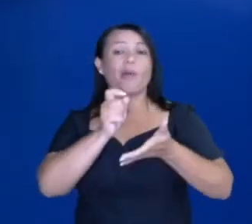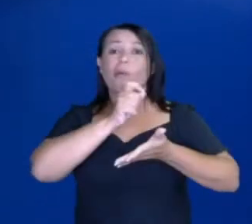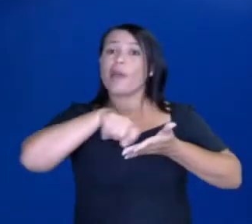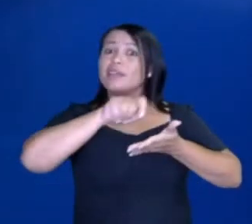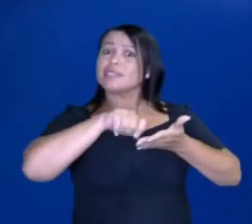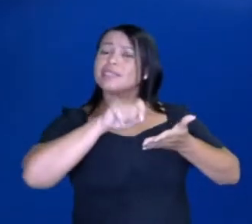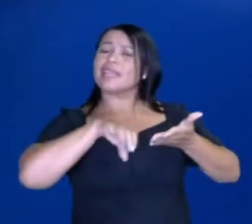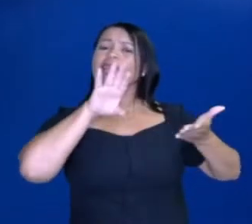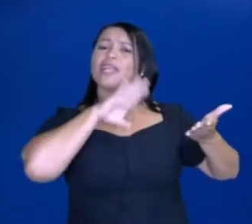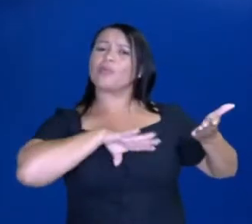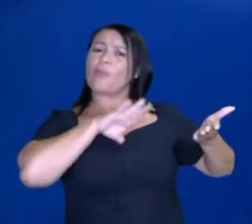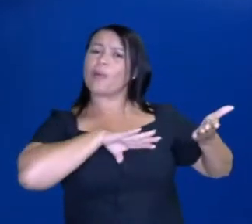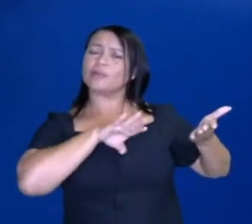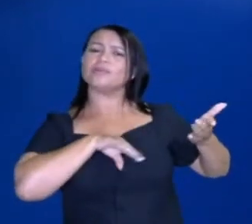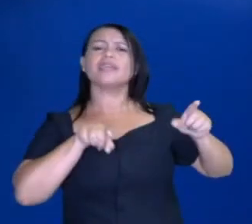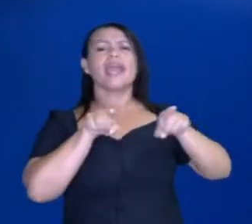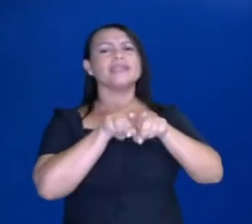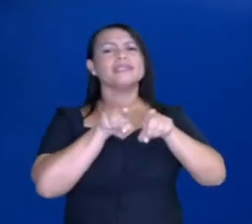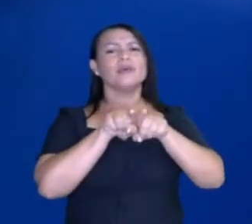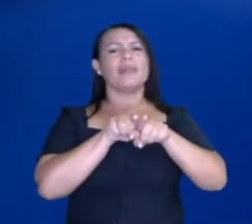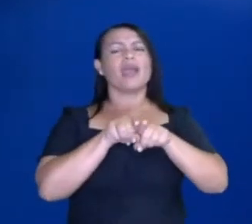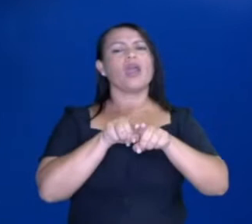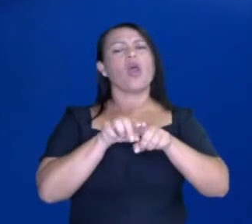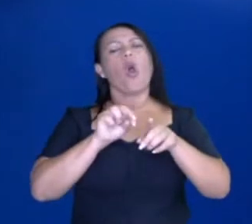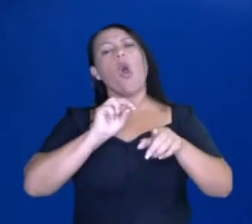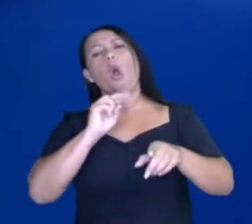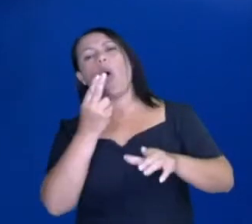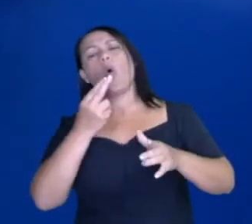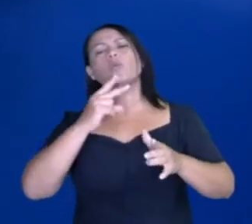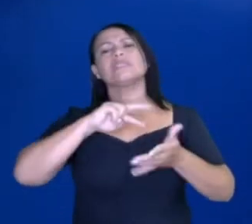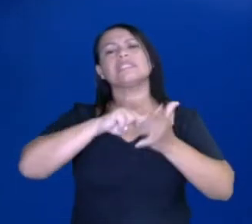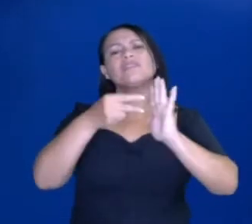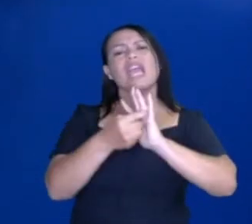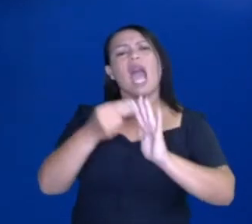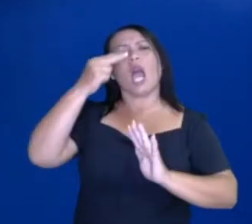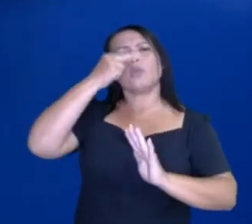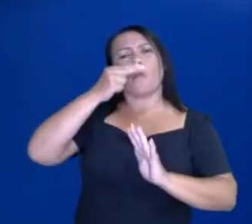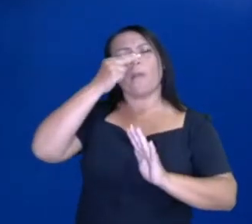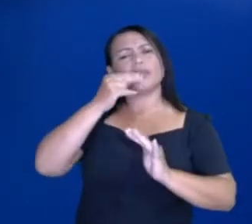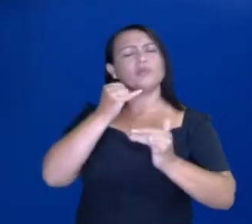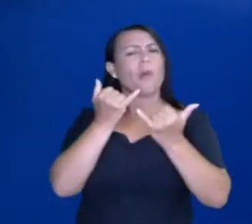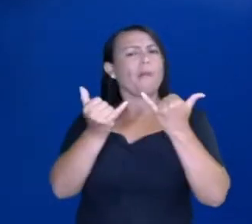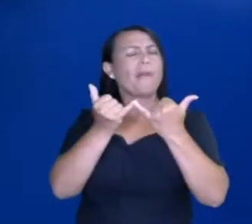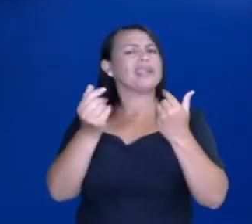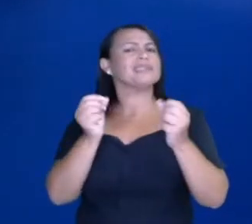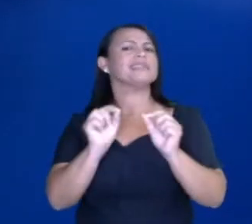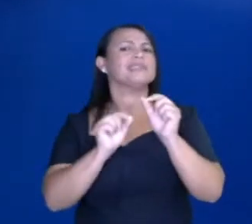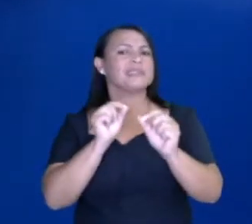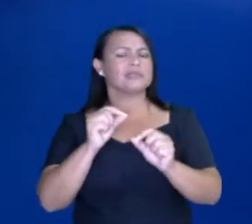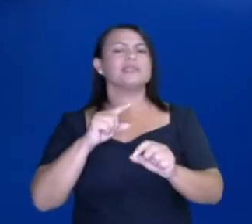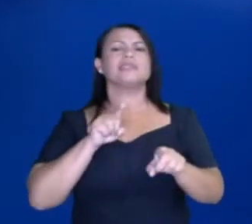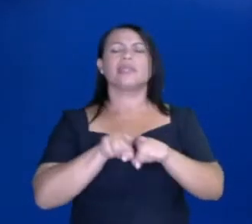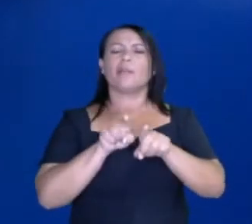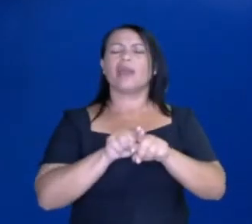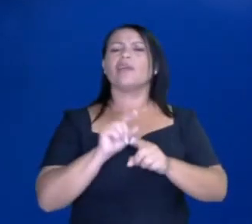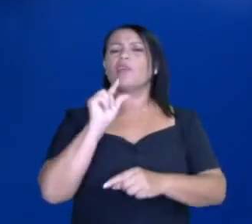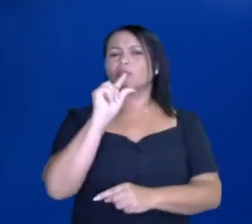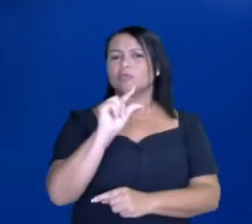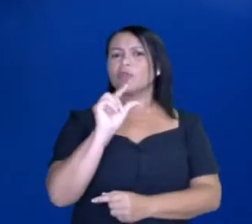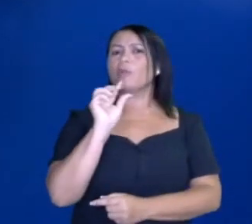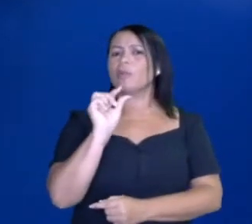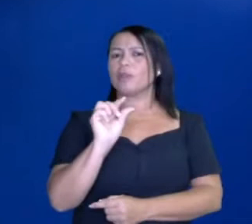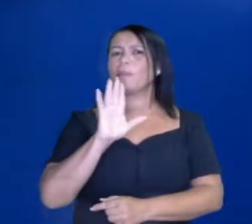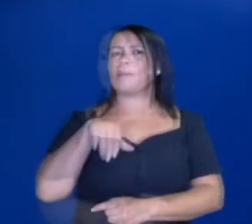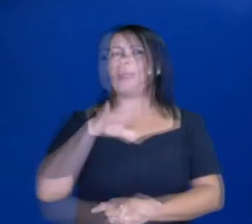da língua portuguesa ou têm o mesmo significado, ou são bastante parecidas. Ainda vamos ver um pouco mais sobre os